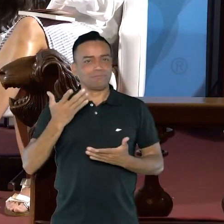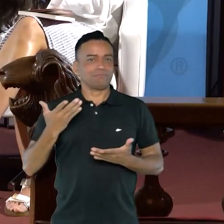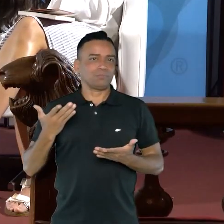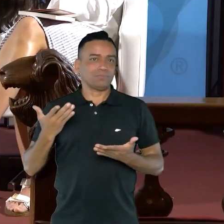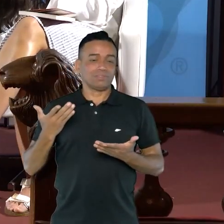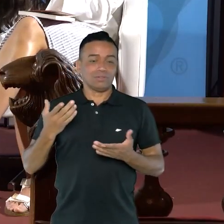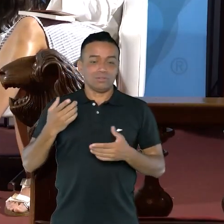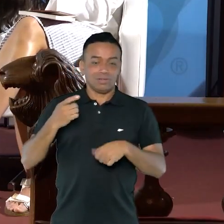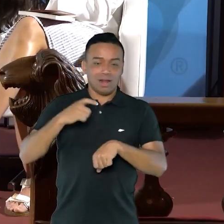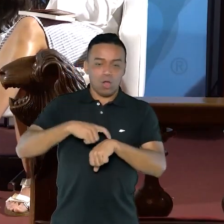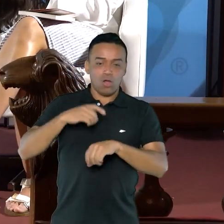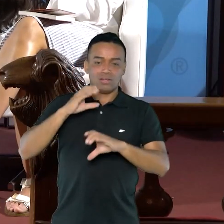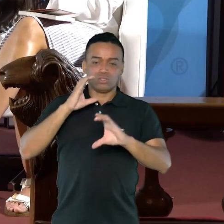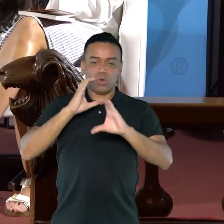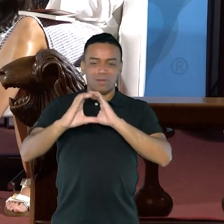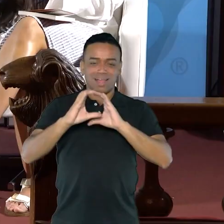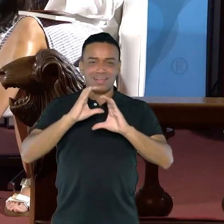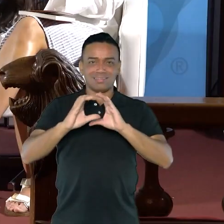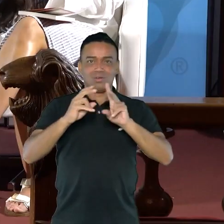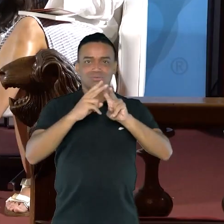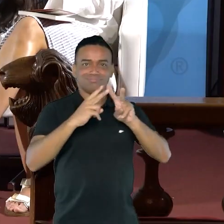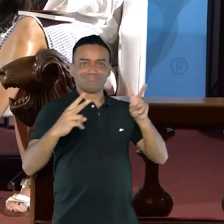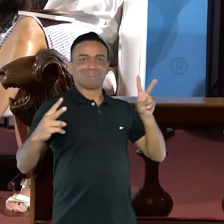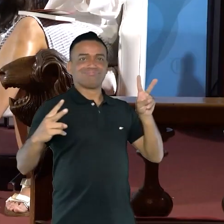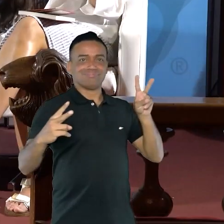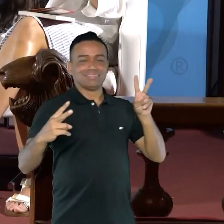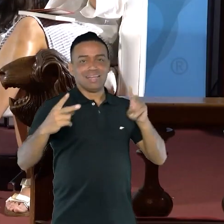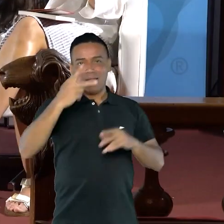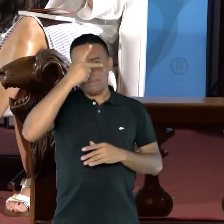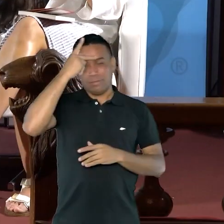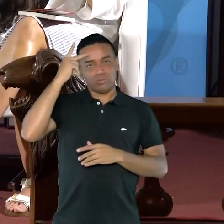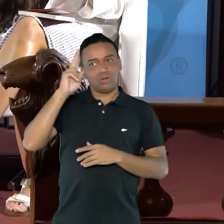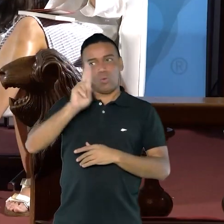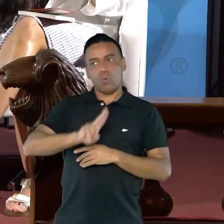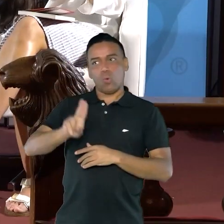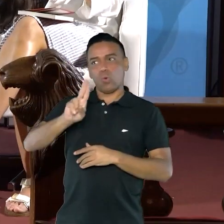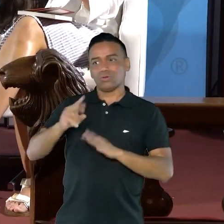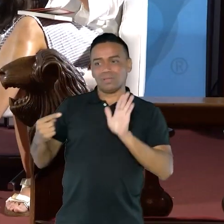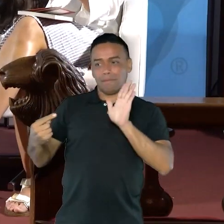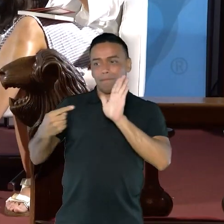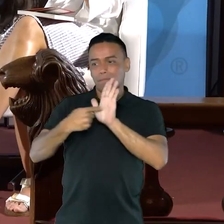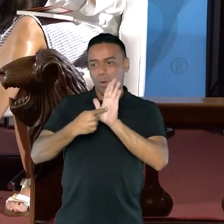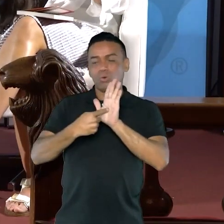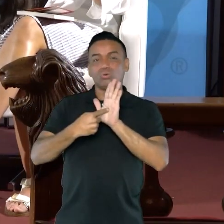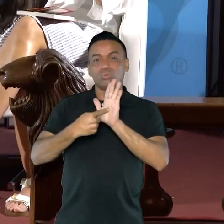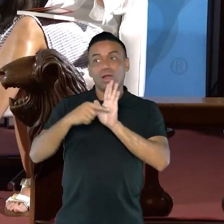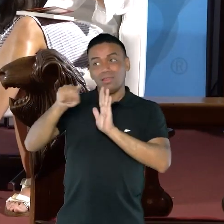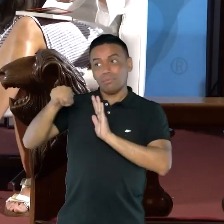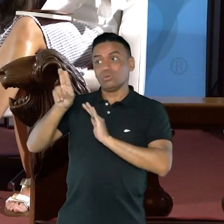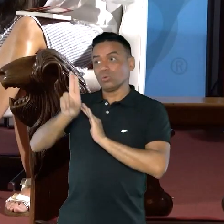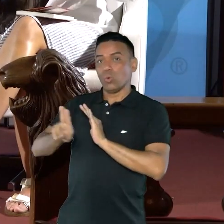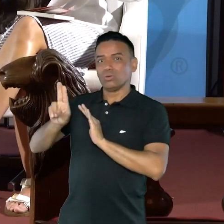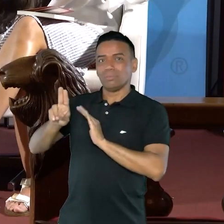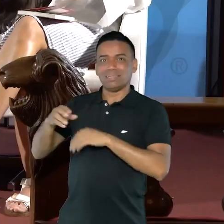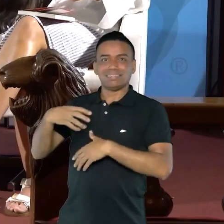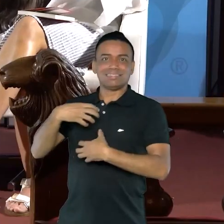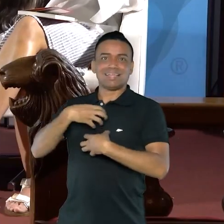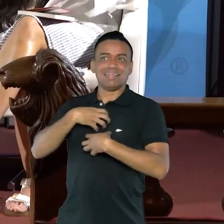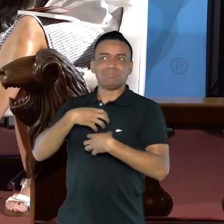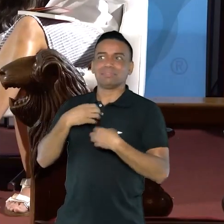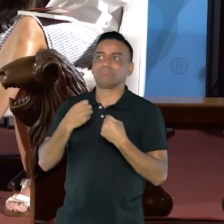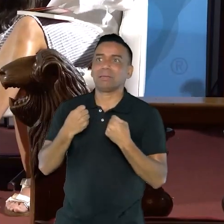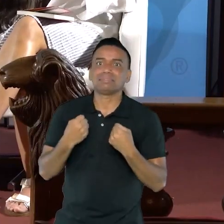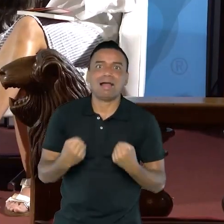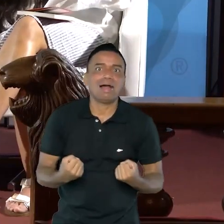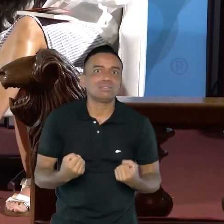nas comunicações virtuais, quando alguém não costuma utilizar os pontos e aí usa, não sei se vocês sentem, parece haver um